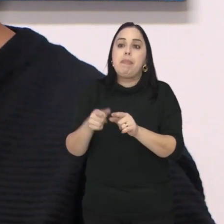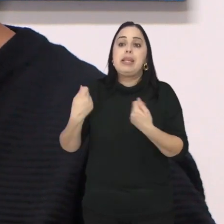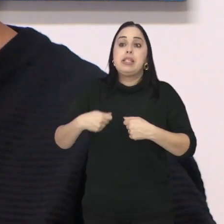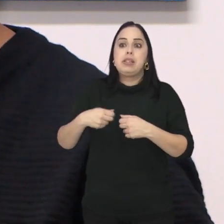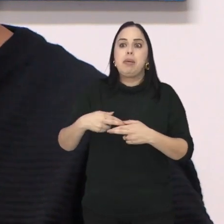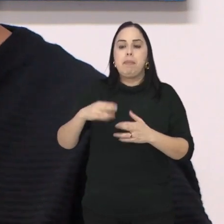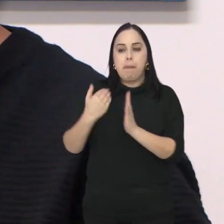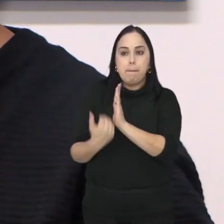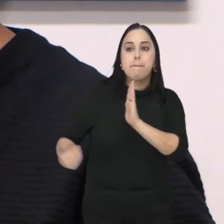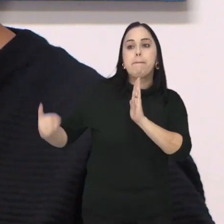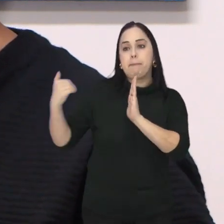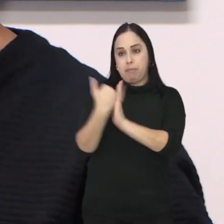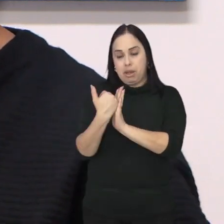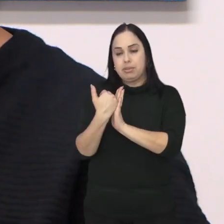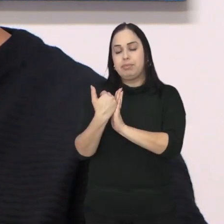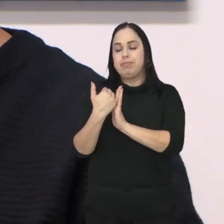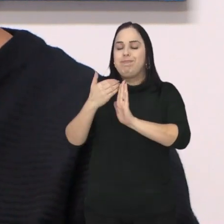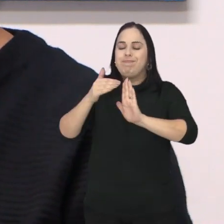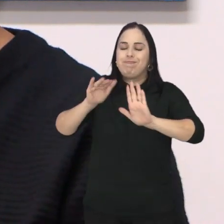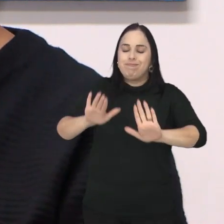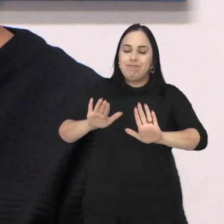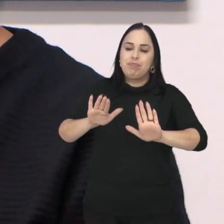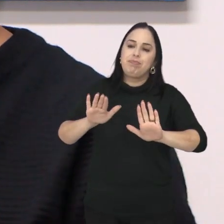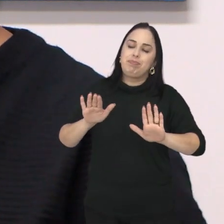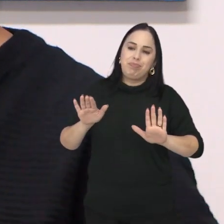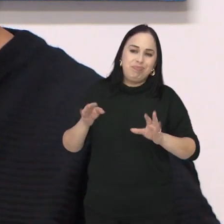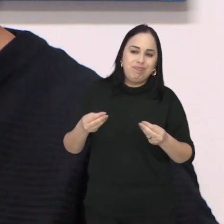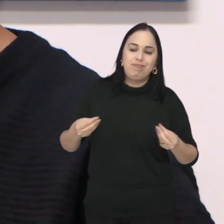digamos, aumentada, mas